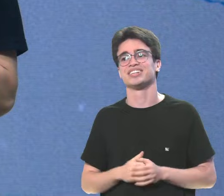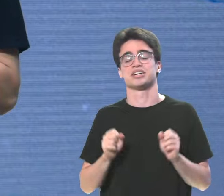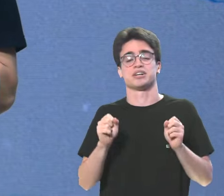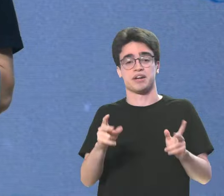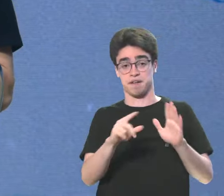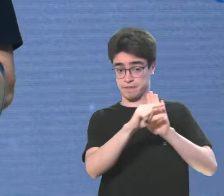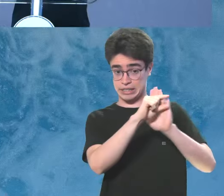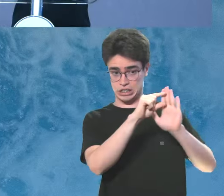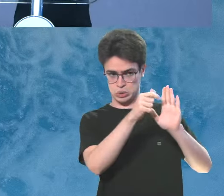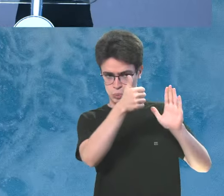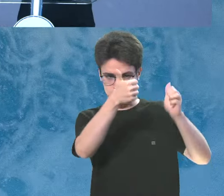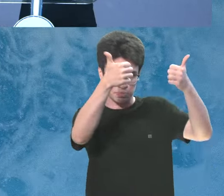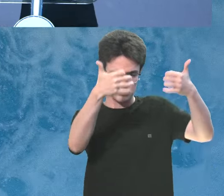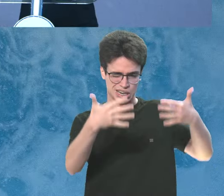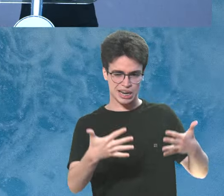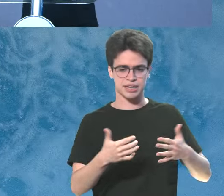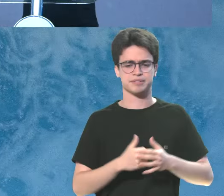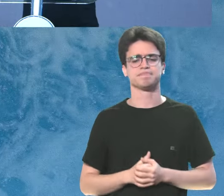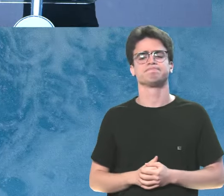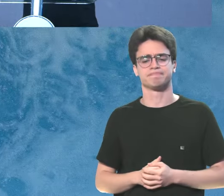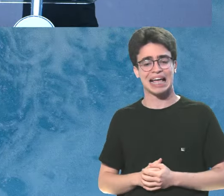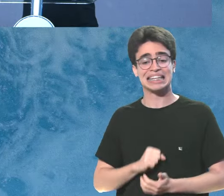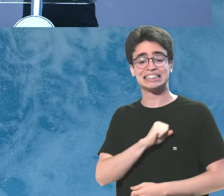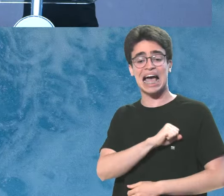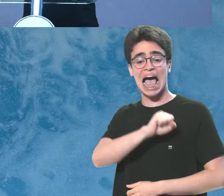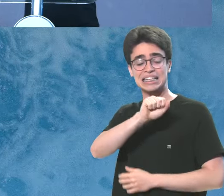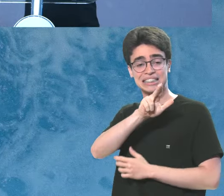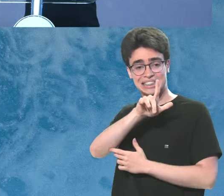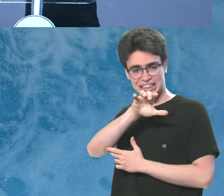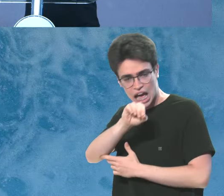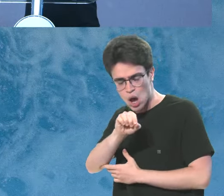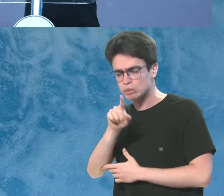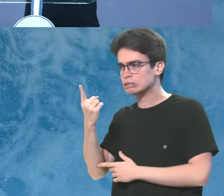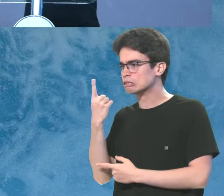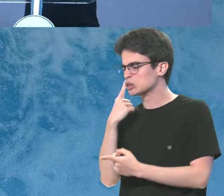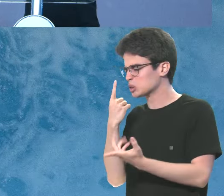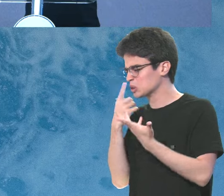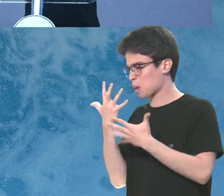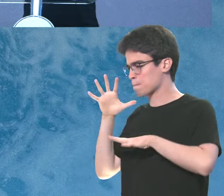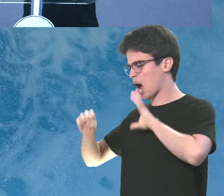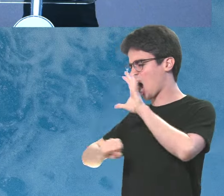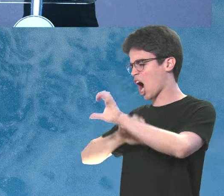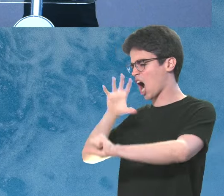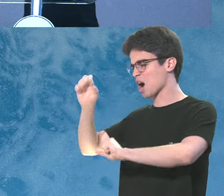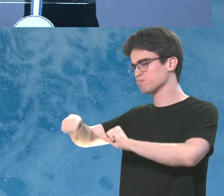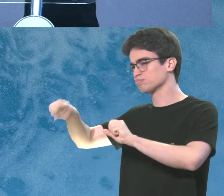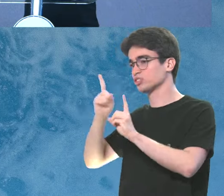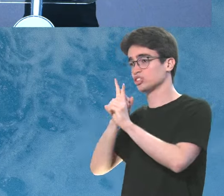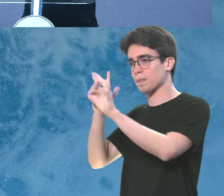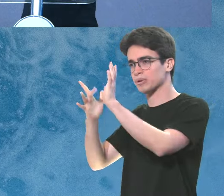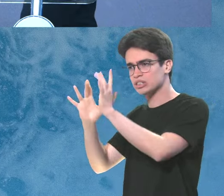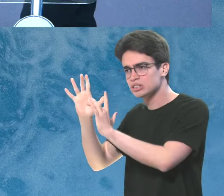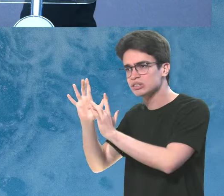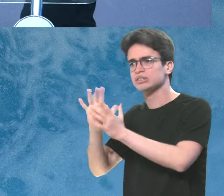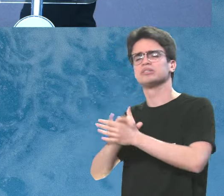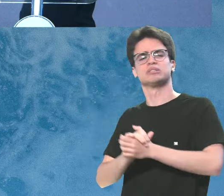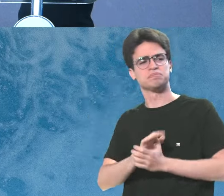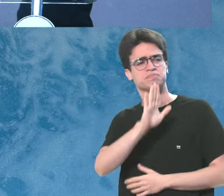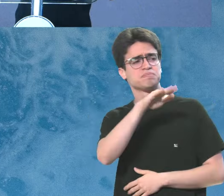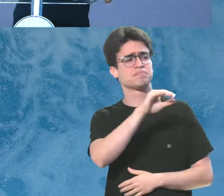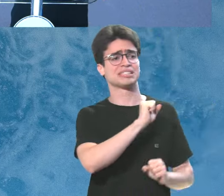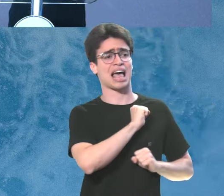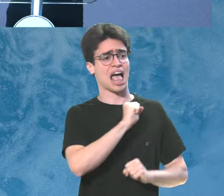1 enquanto isso Saulo motivado pela ânsia de matar os discípulos do Senhor procurou o sumo sacerdote pediu cartas para